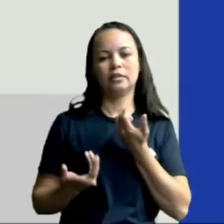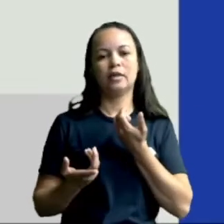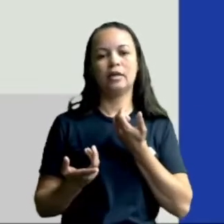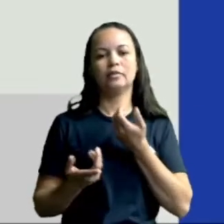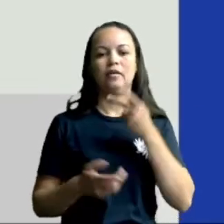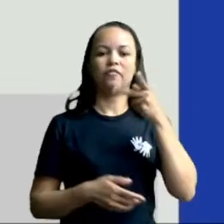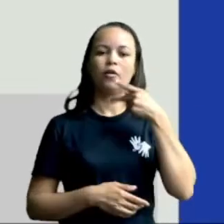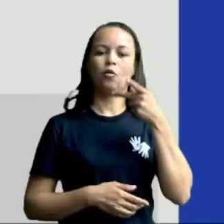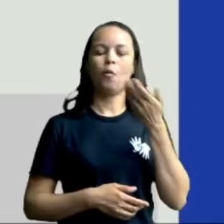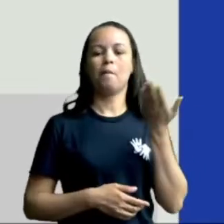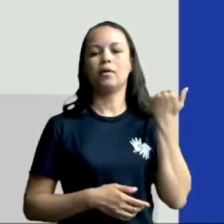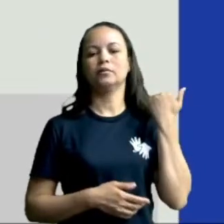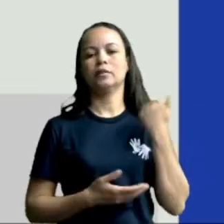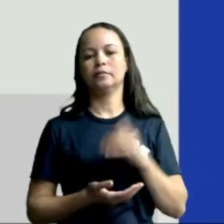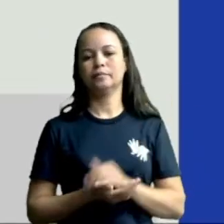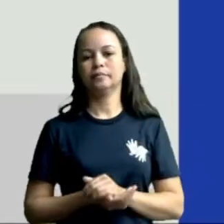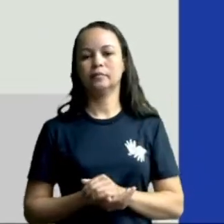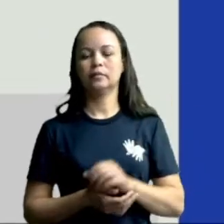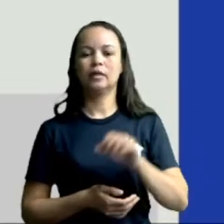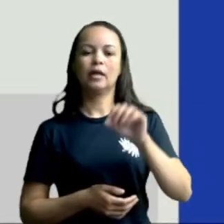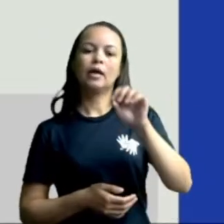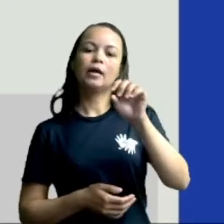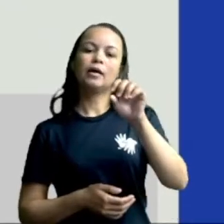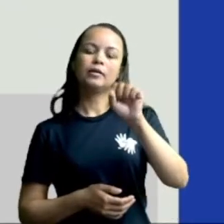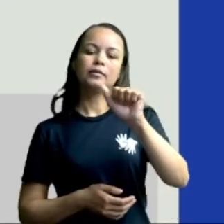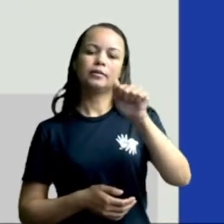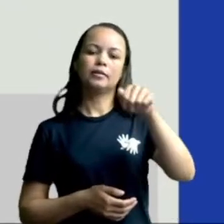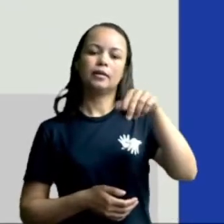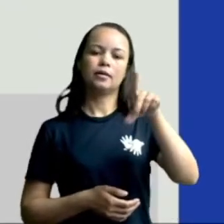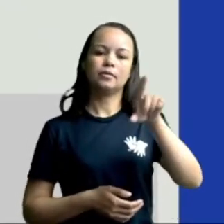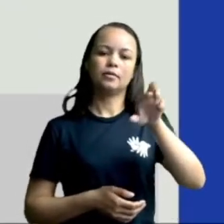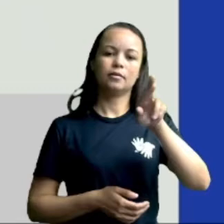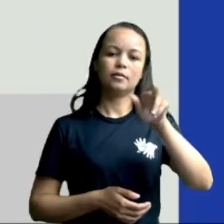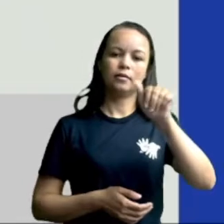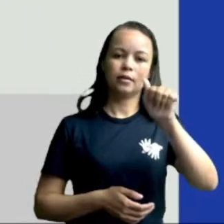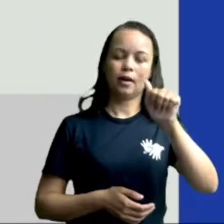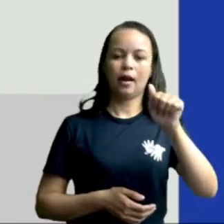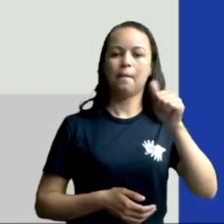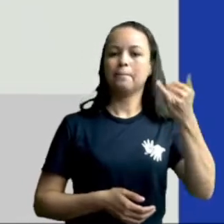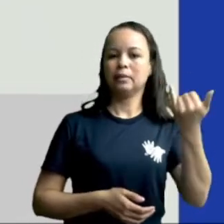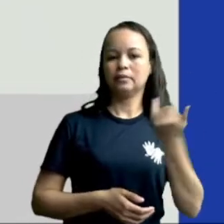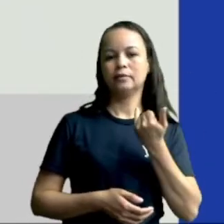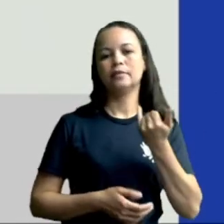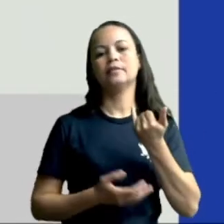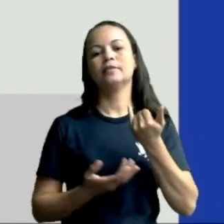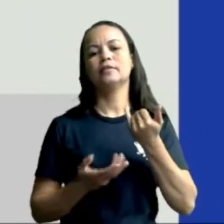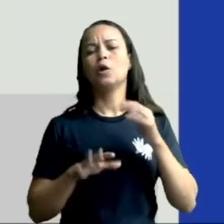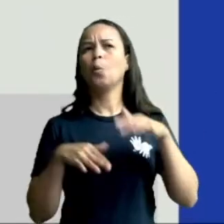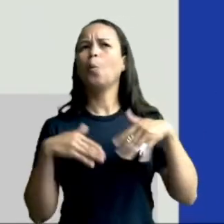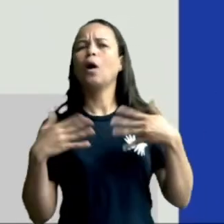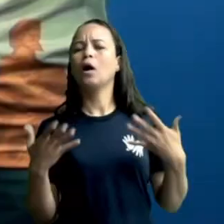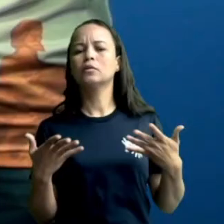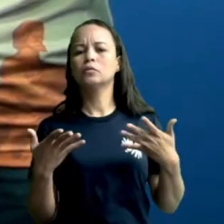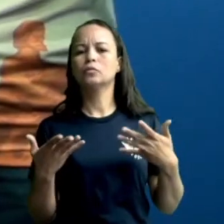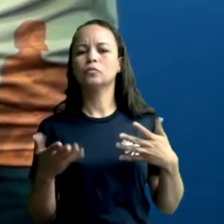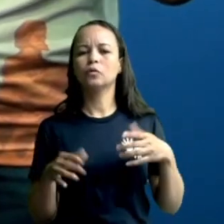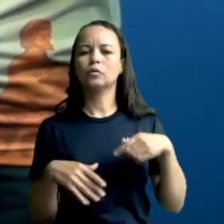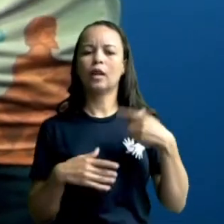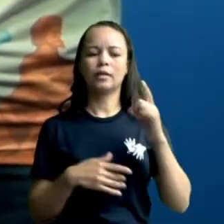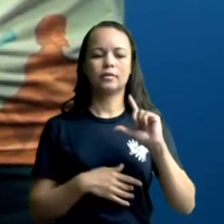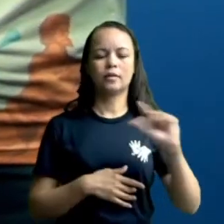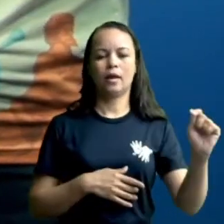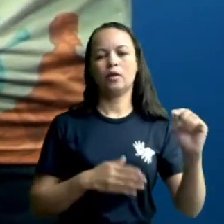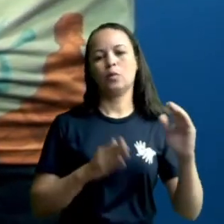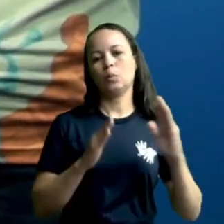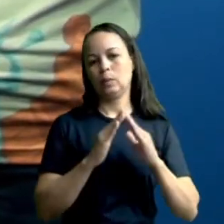no passado. Ó. Sandra dijo quer dizer disse. Disse quando? Quando ela saiu de